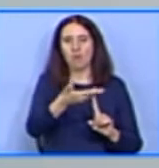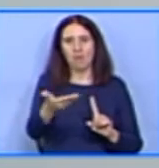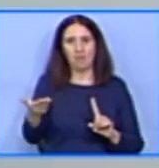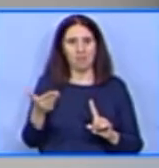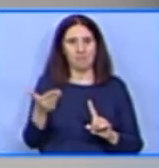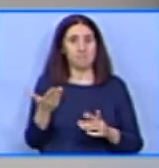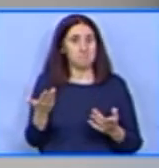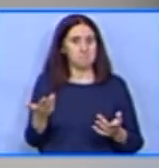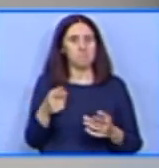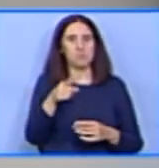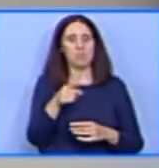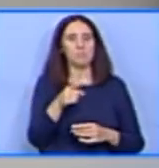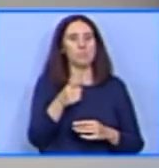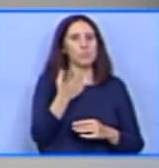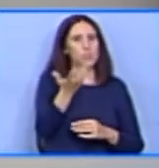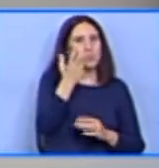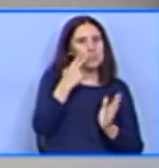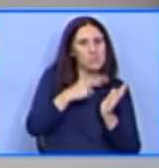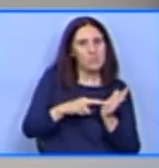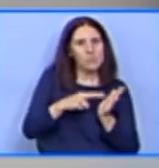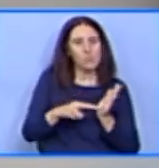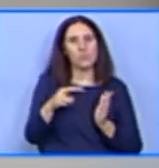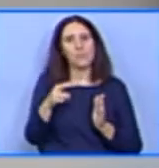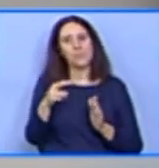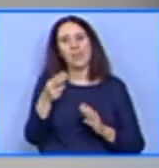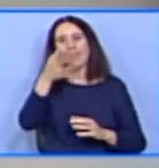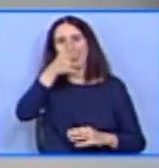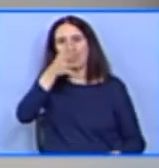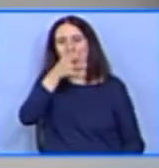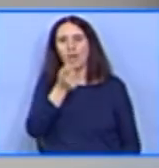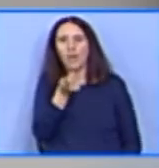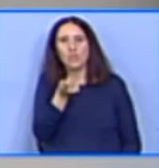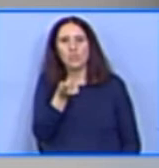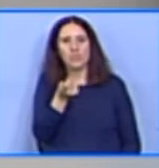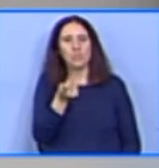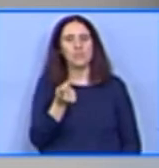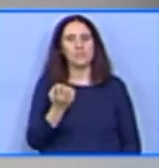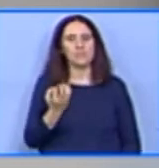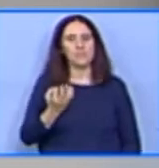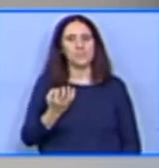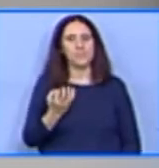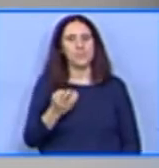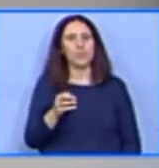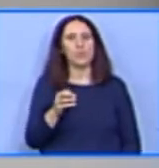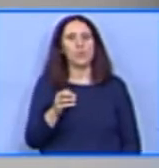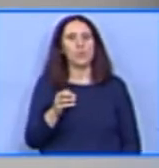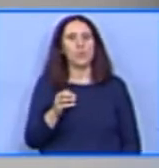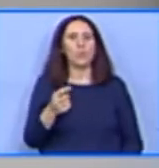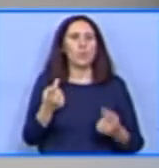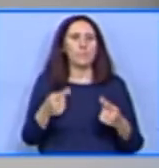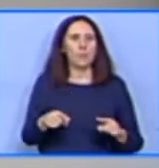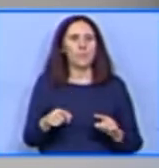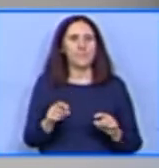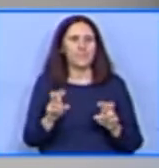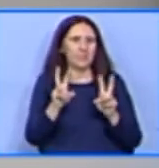quais a cultura, a leitura, um certo lazer que também seja não apenas como